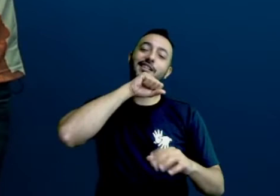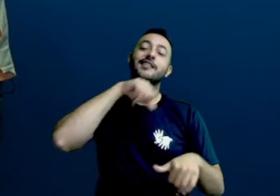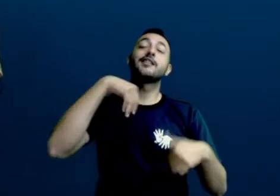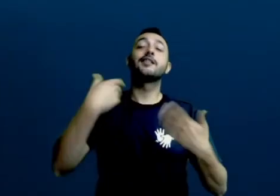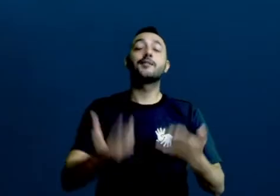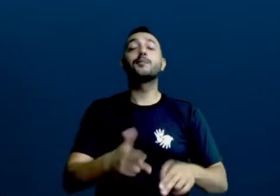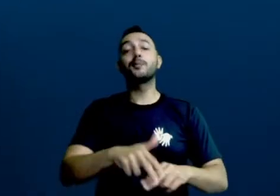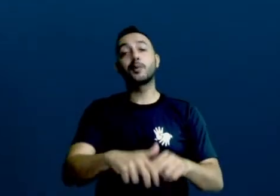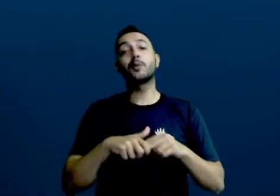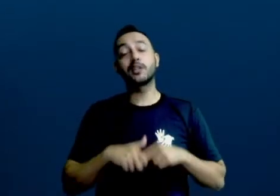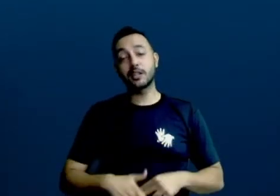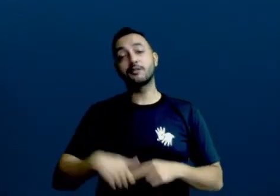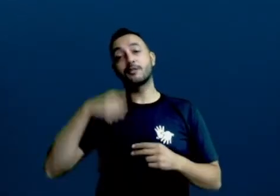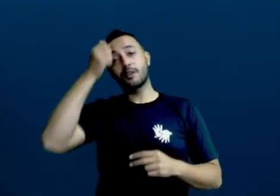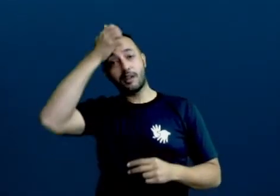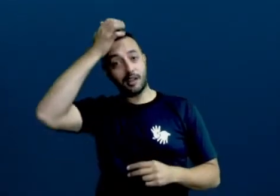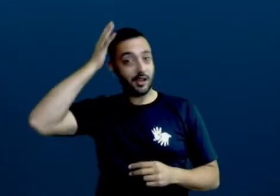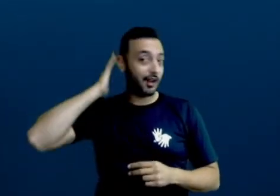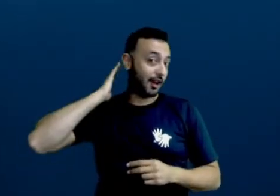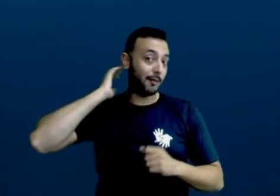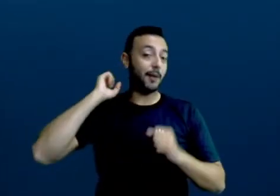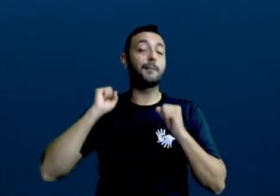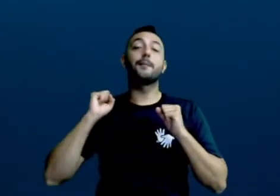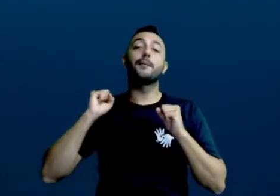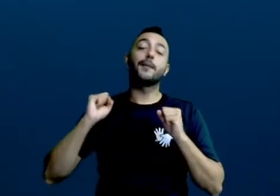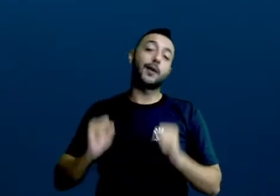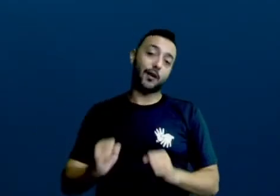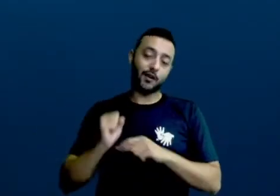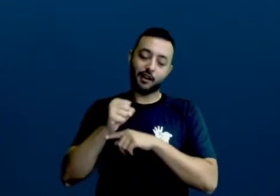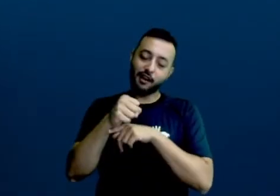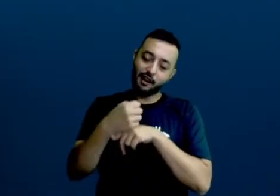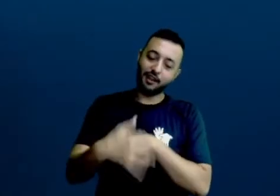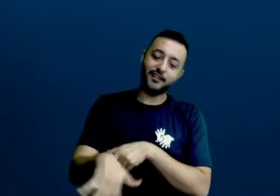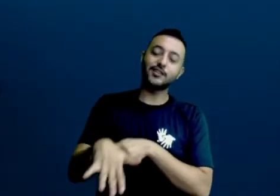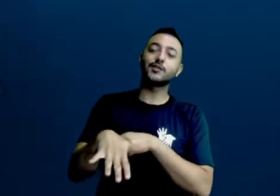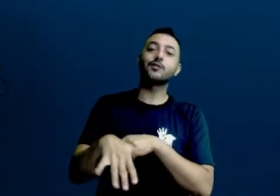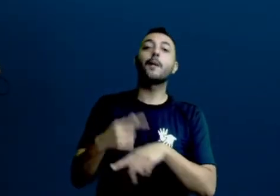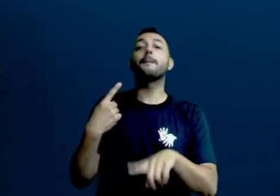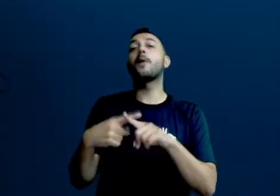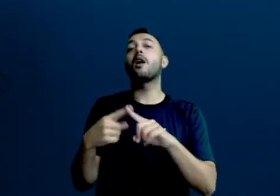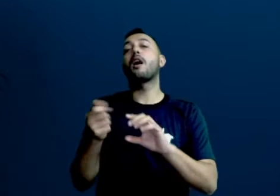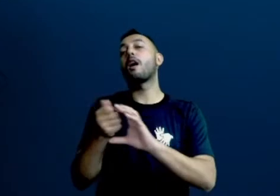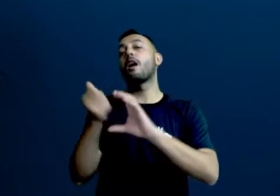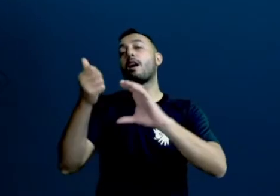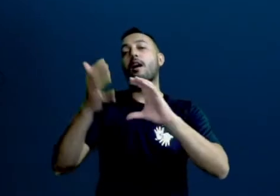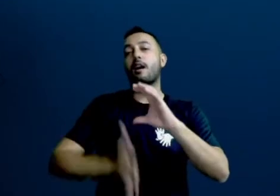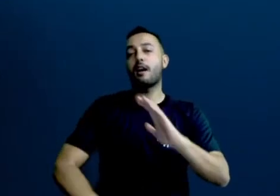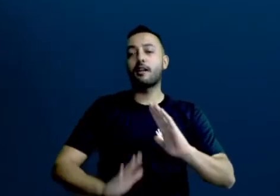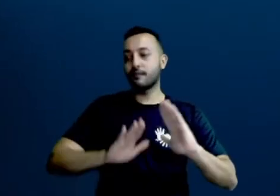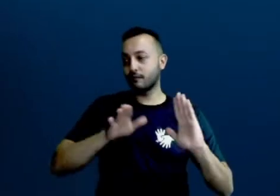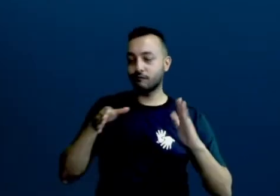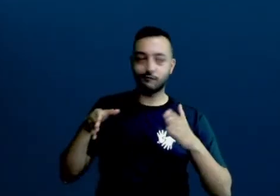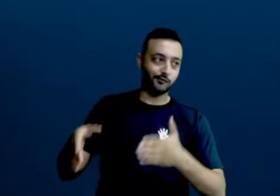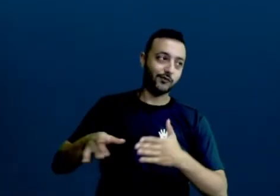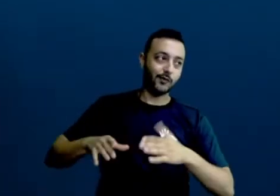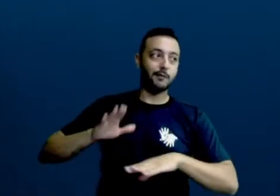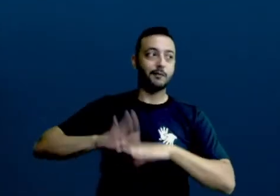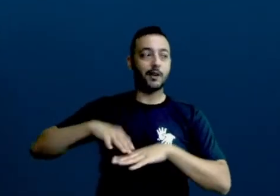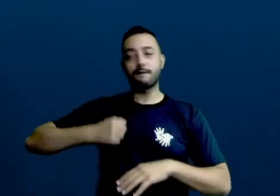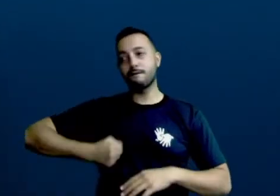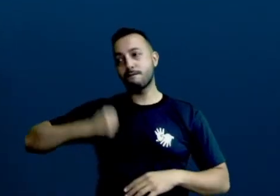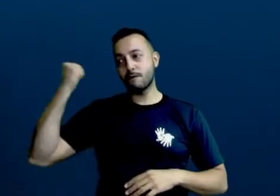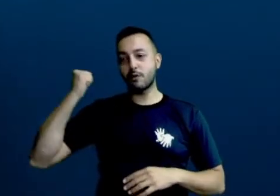mãe por isso que o seu cabelo ele passou a ser liso porque aquela característica específica ela foi